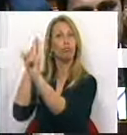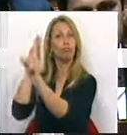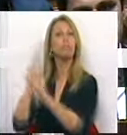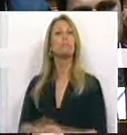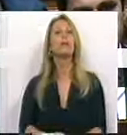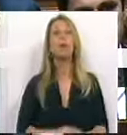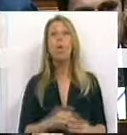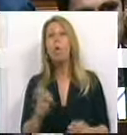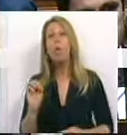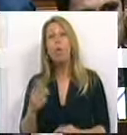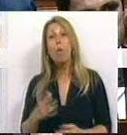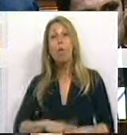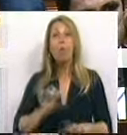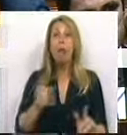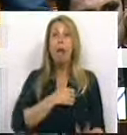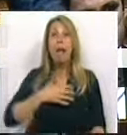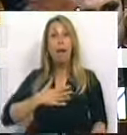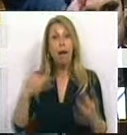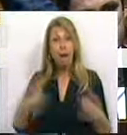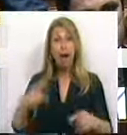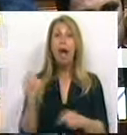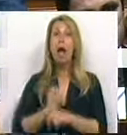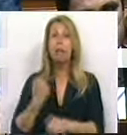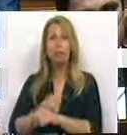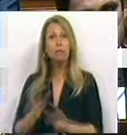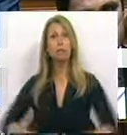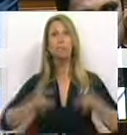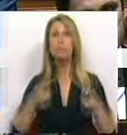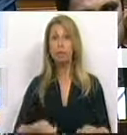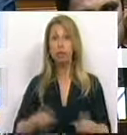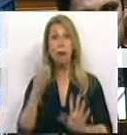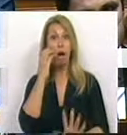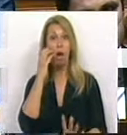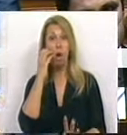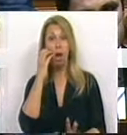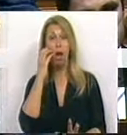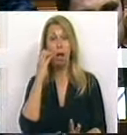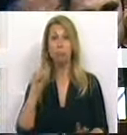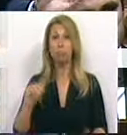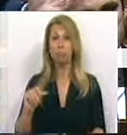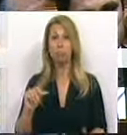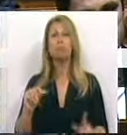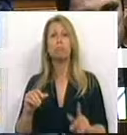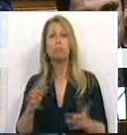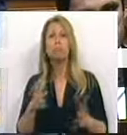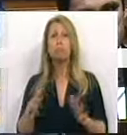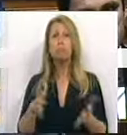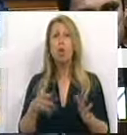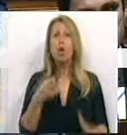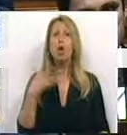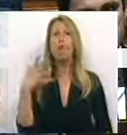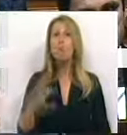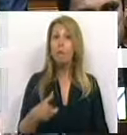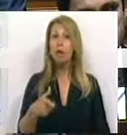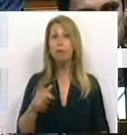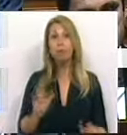seja por haver empresas com atividade e investimentos em Angola, cerca de 9 mil, segundo os